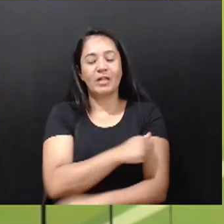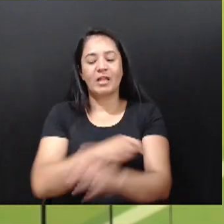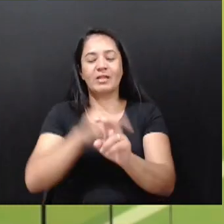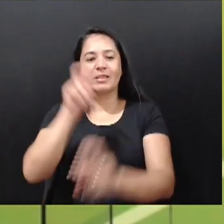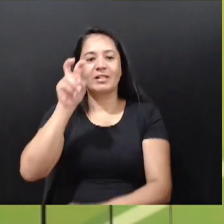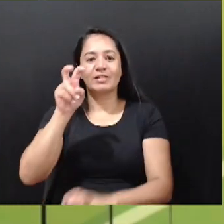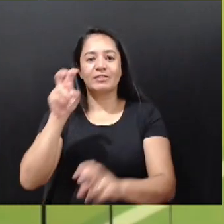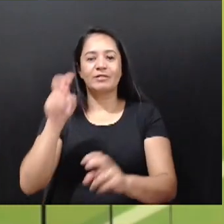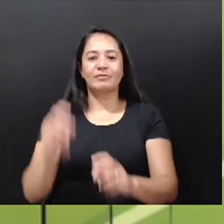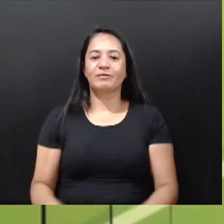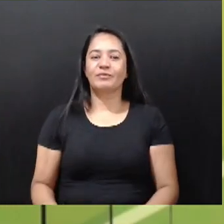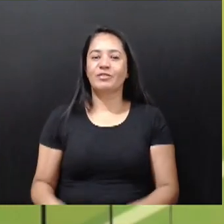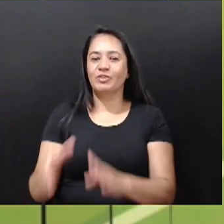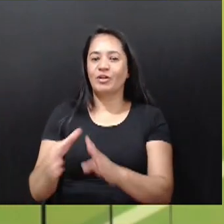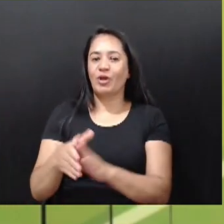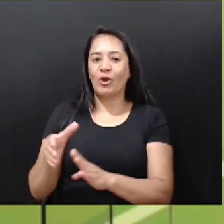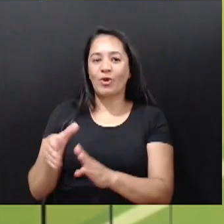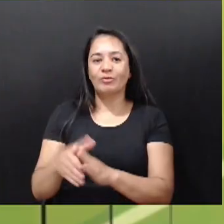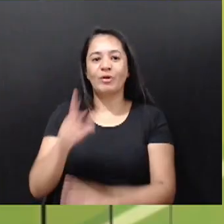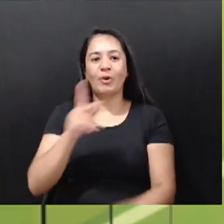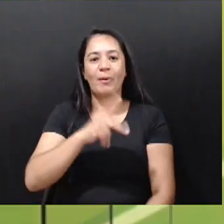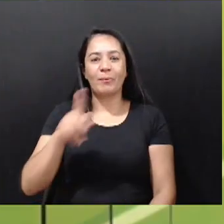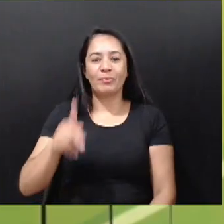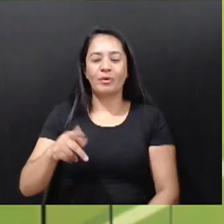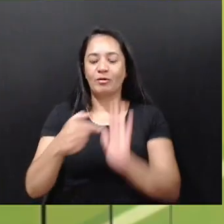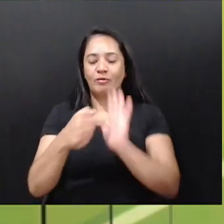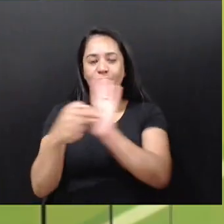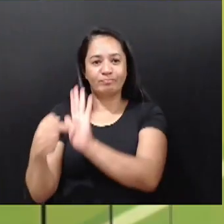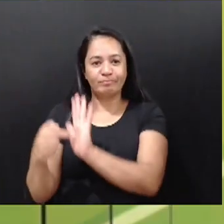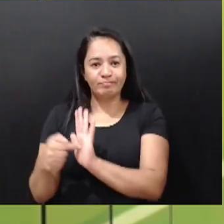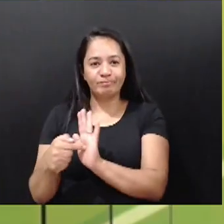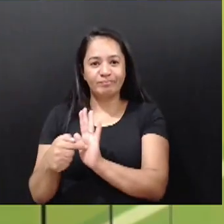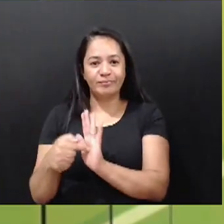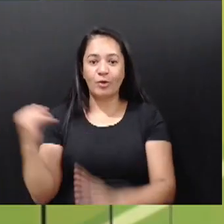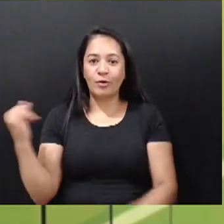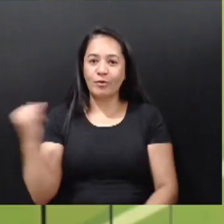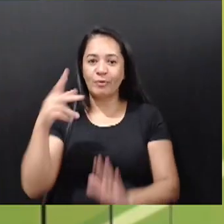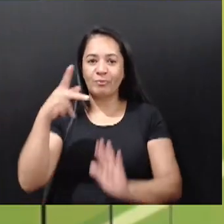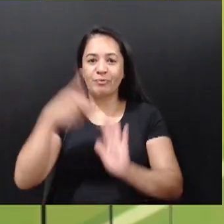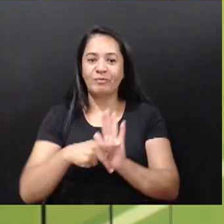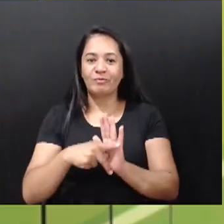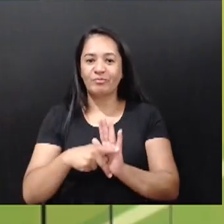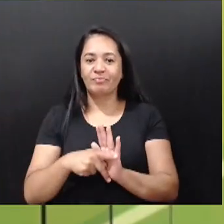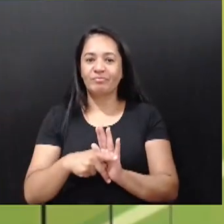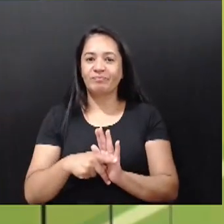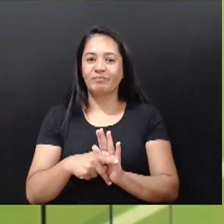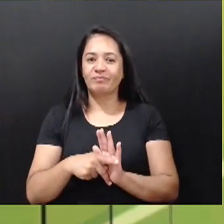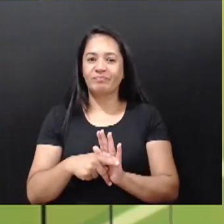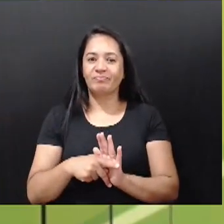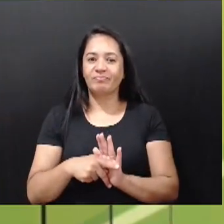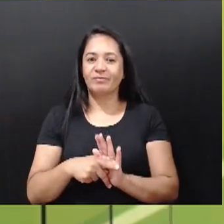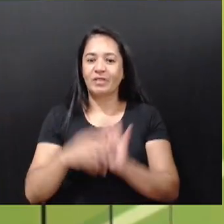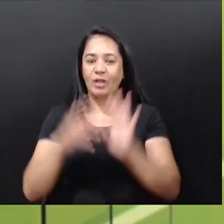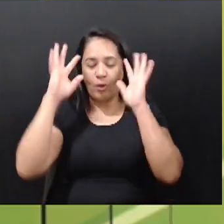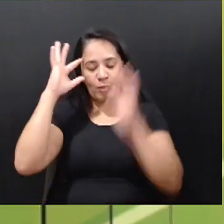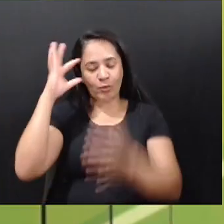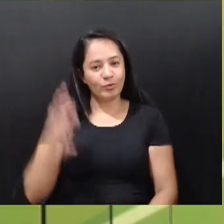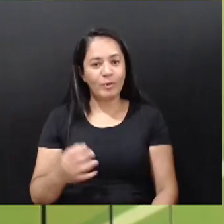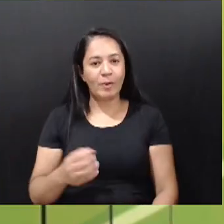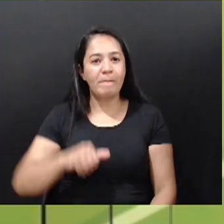pelo professor, que apresentaram esse importante projeto que, olha, com certeza, quanto mais